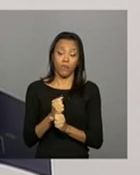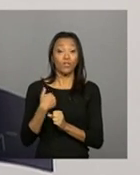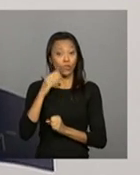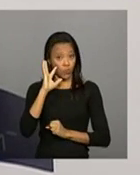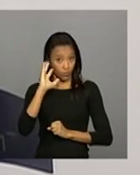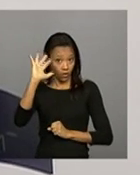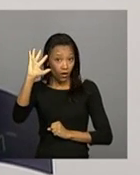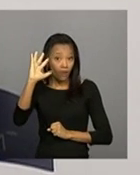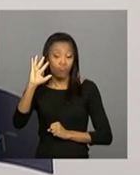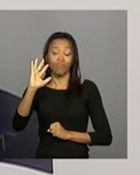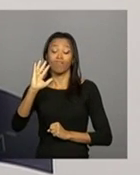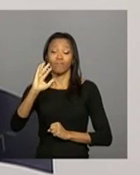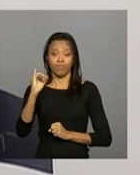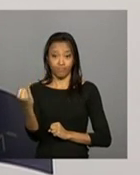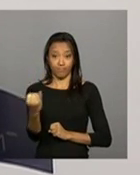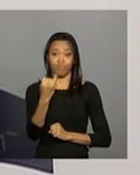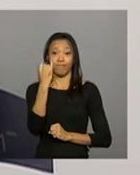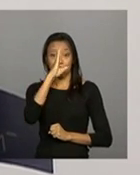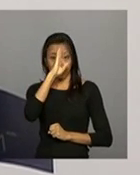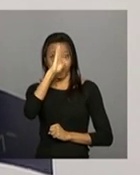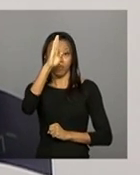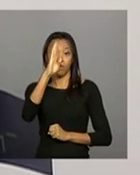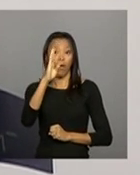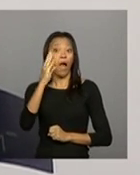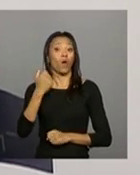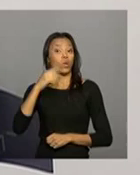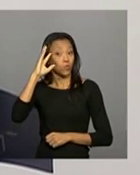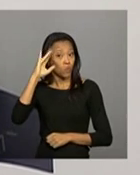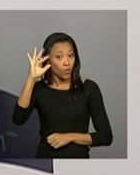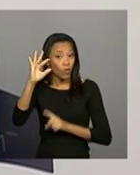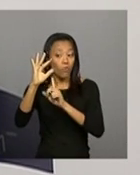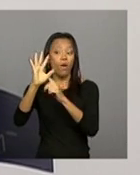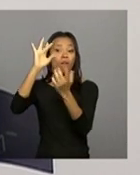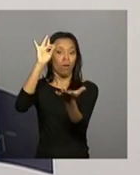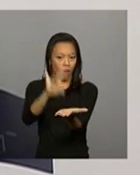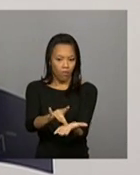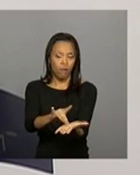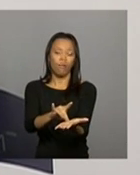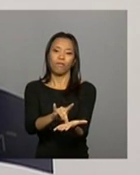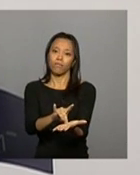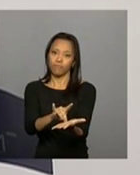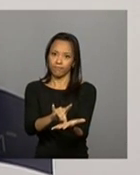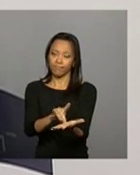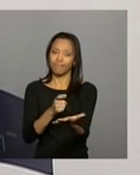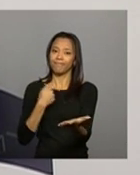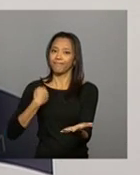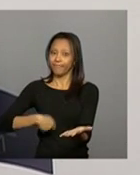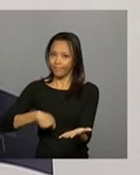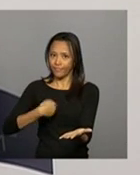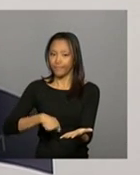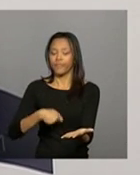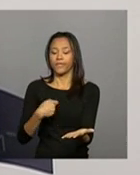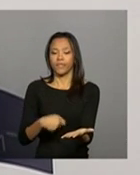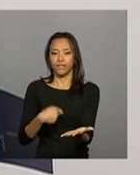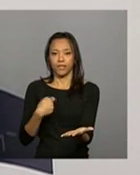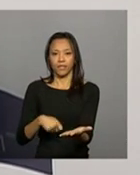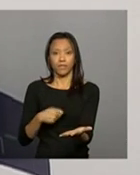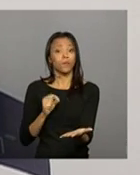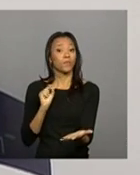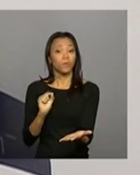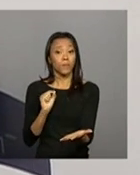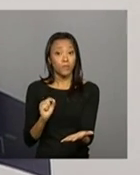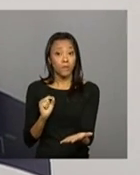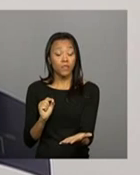é fundamental. Transformar o sonho em realidade precisa de